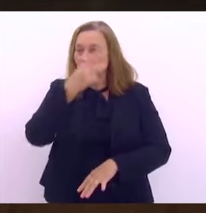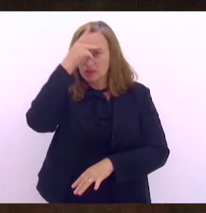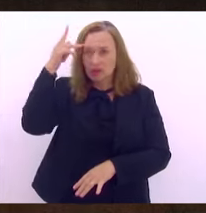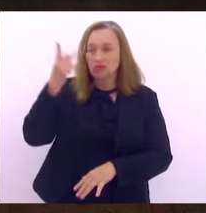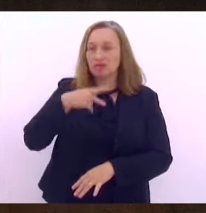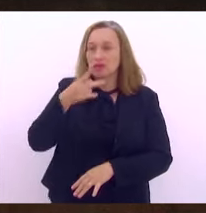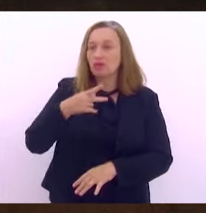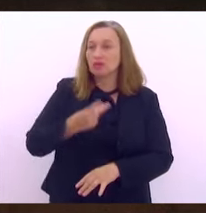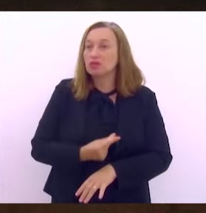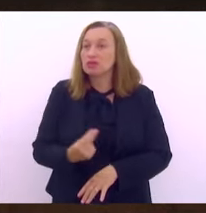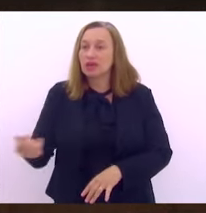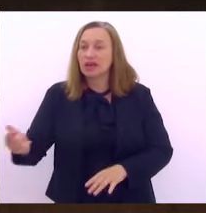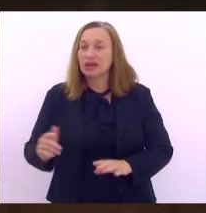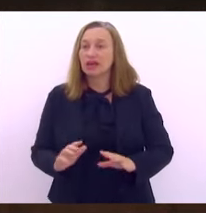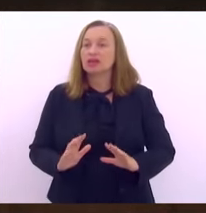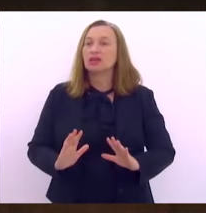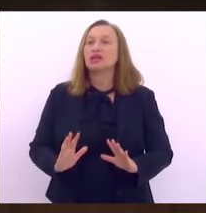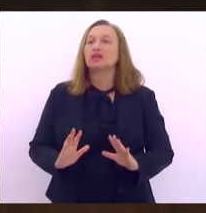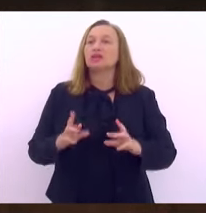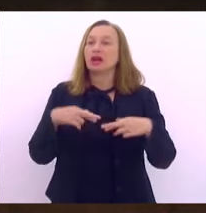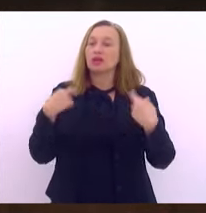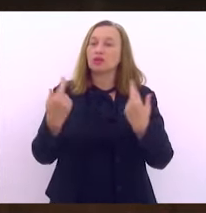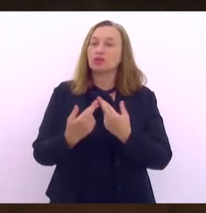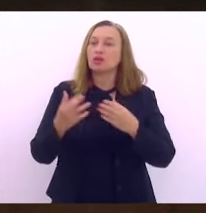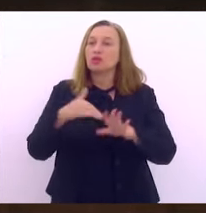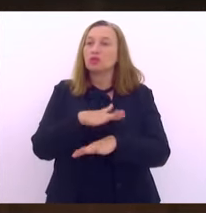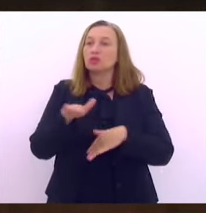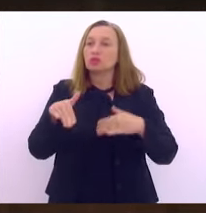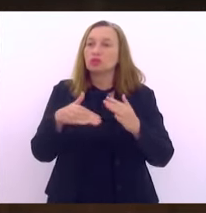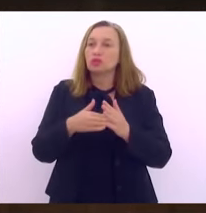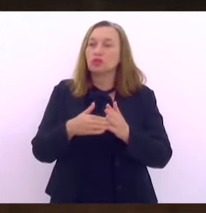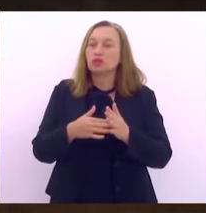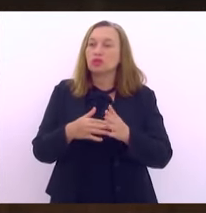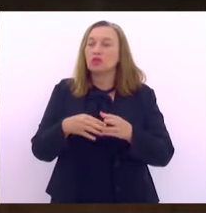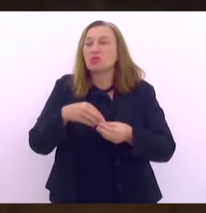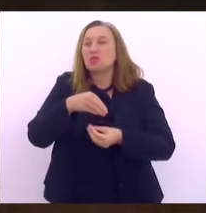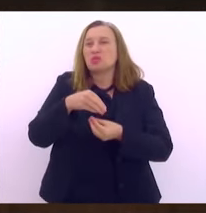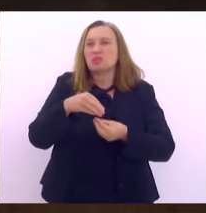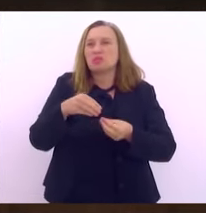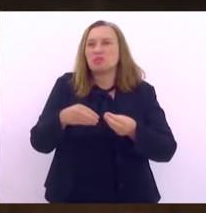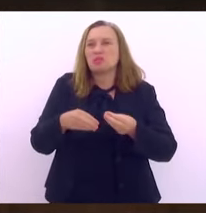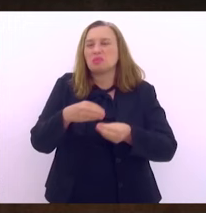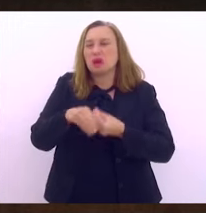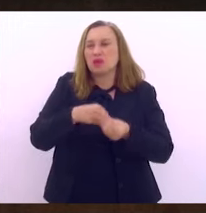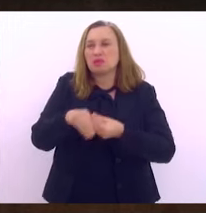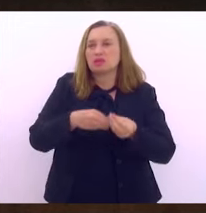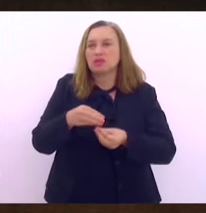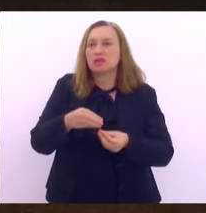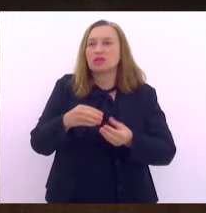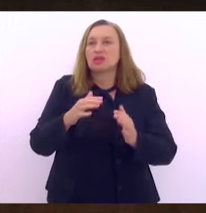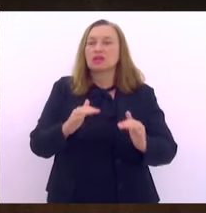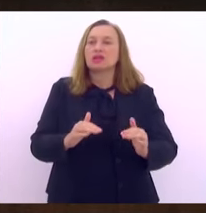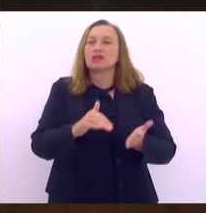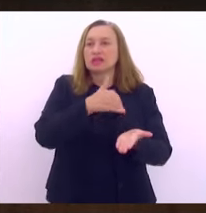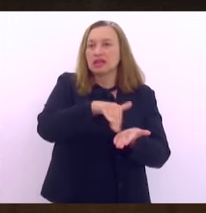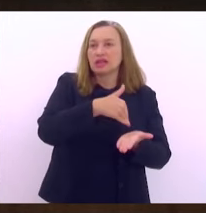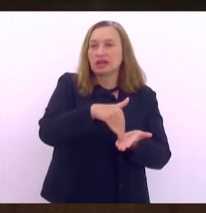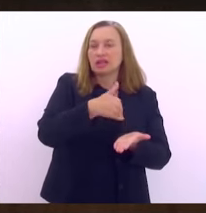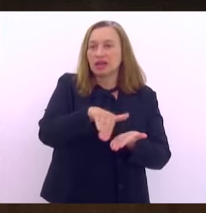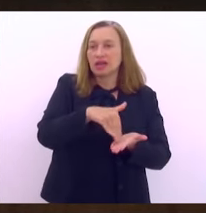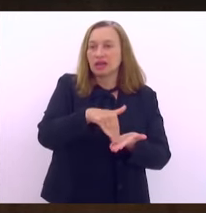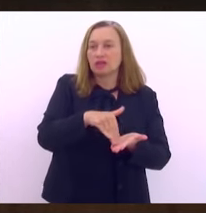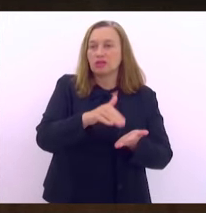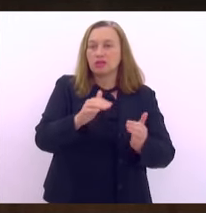quando eu saí do evento, que deu todo o fuzuê, foi quando o subsecretário e a secretária resolveram falar meu nome e o nome do meu